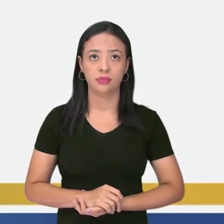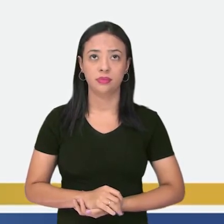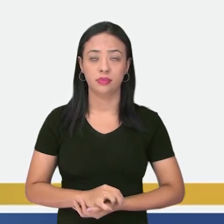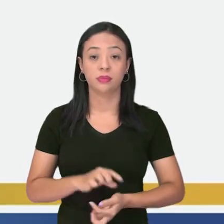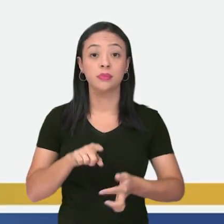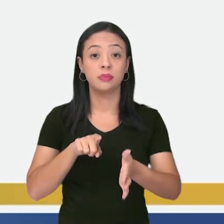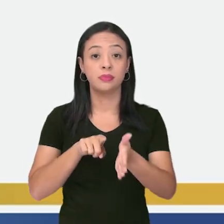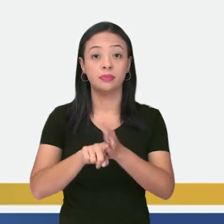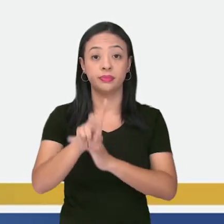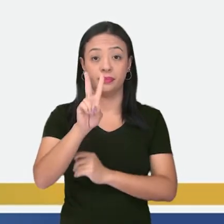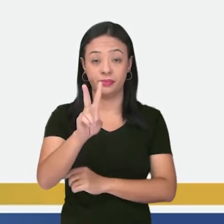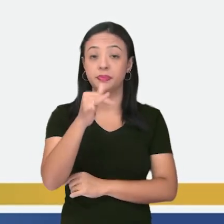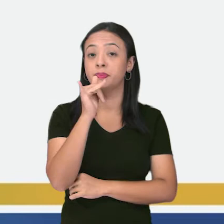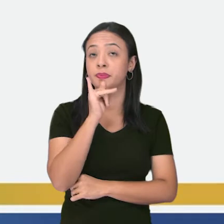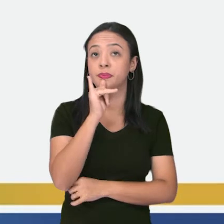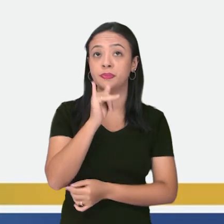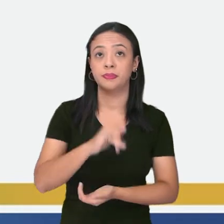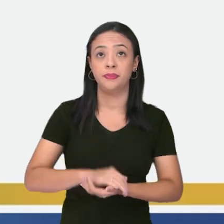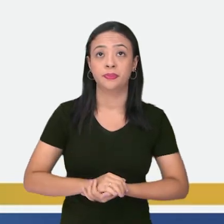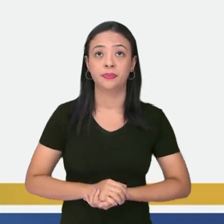Vamos ao exemplo 2.